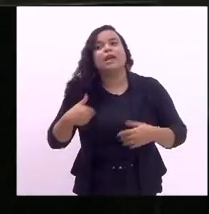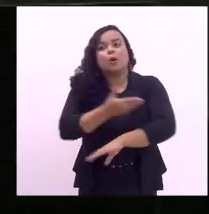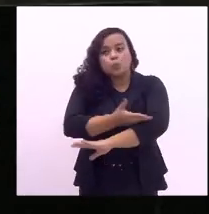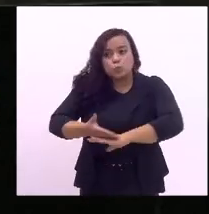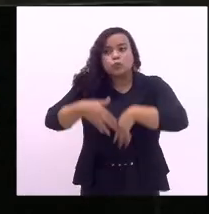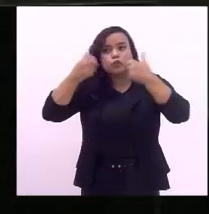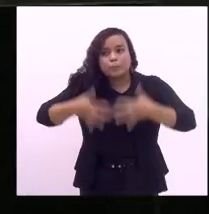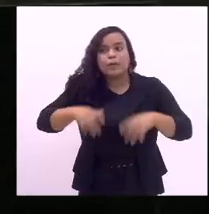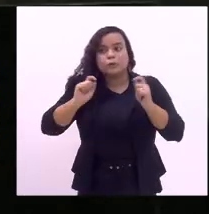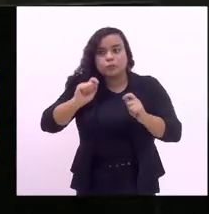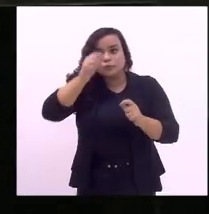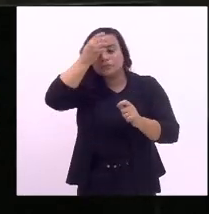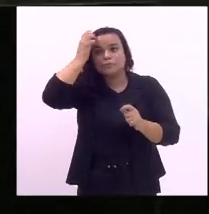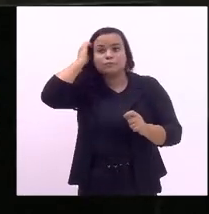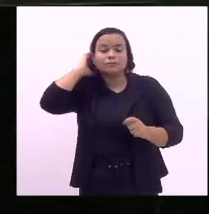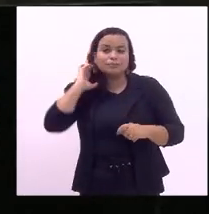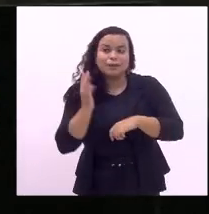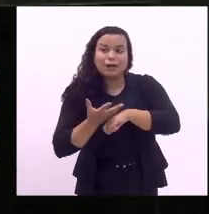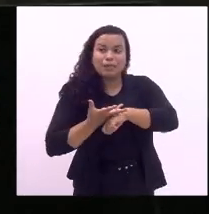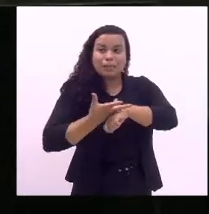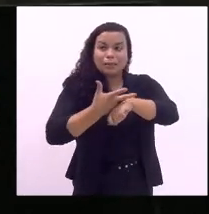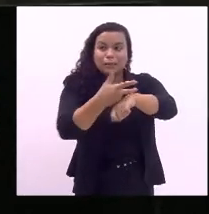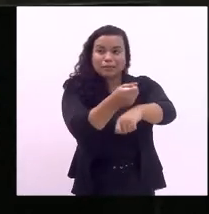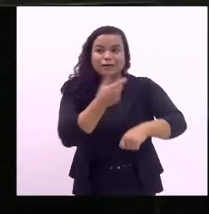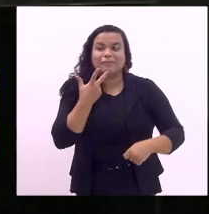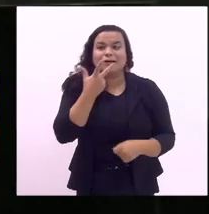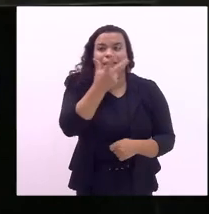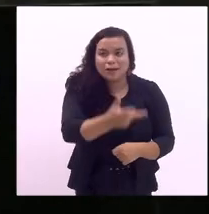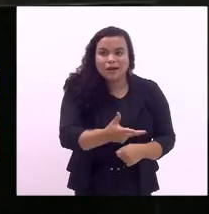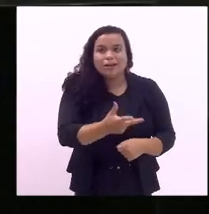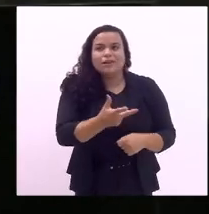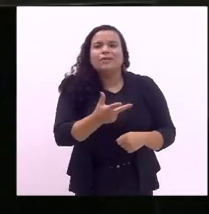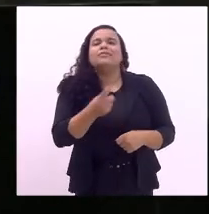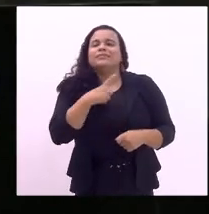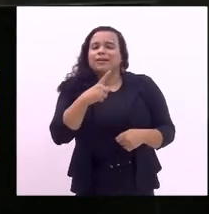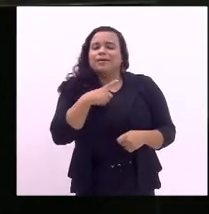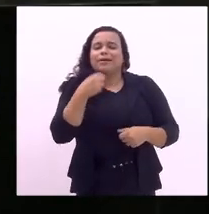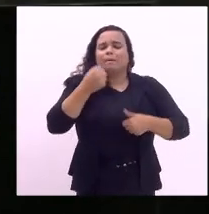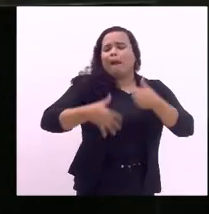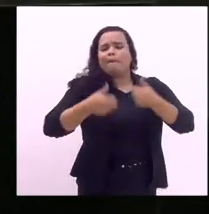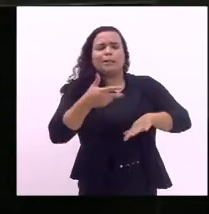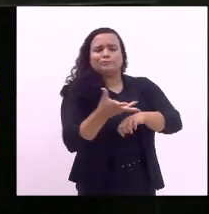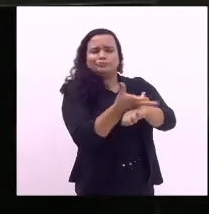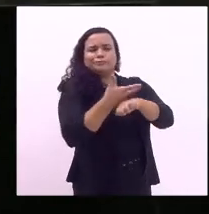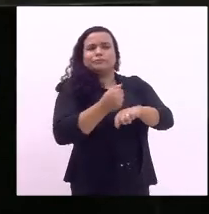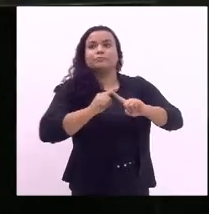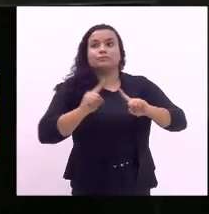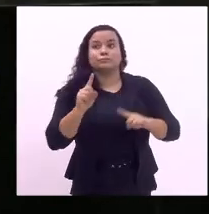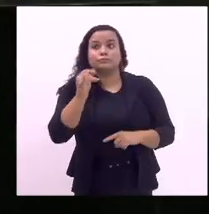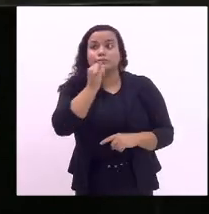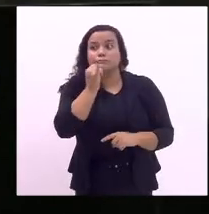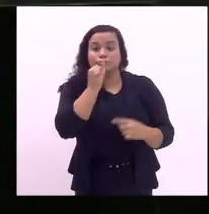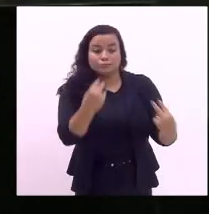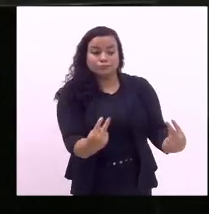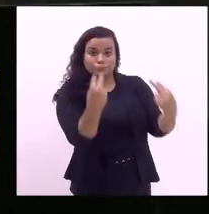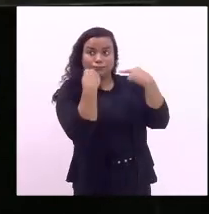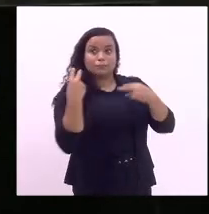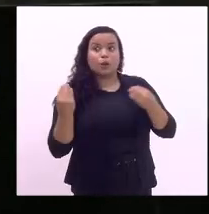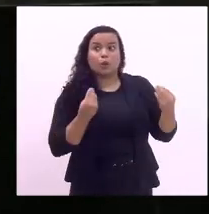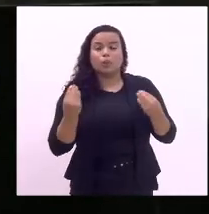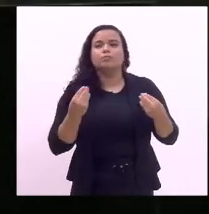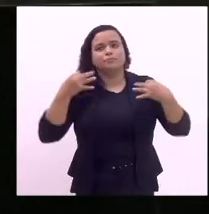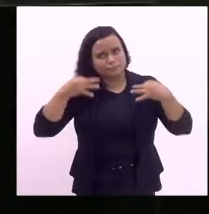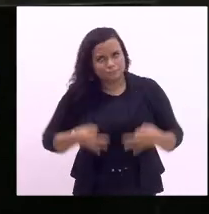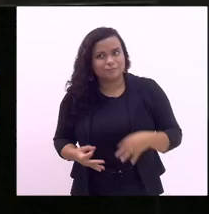a palavra convence, mas é o exemplo que se arrasta. E, na verdade, eles não querem abrir mão e dizer que nós